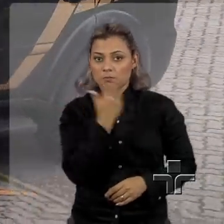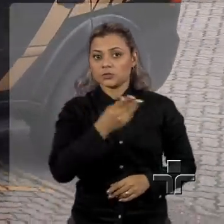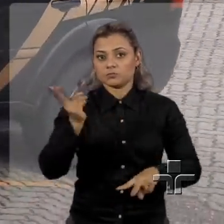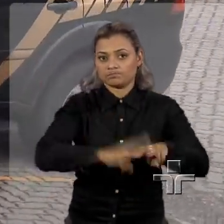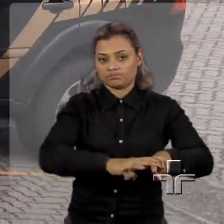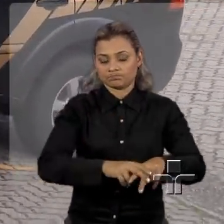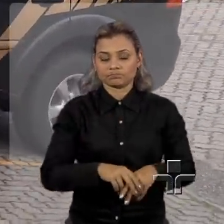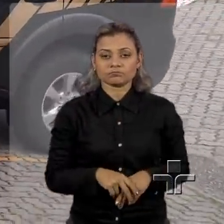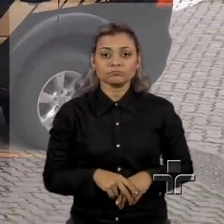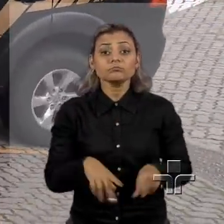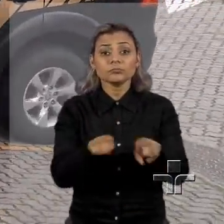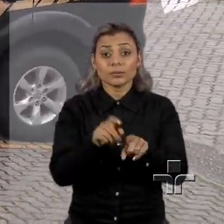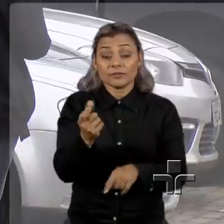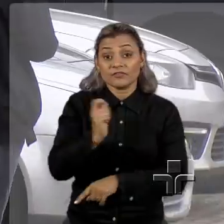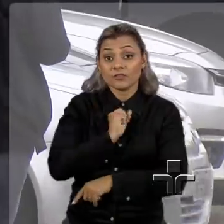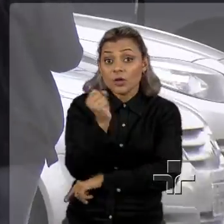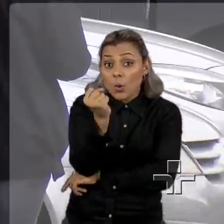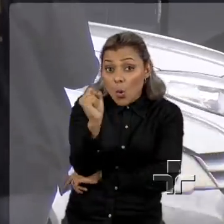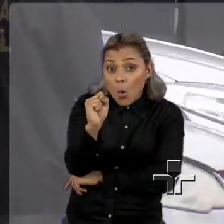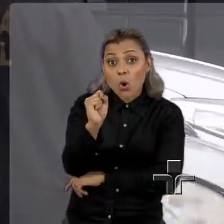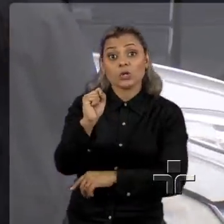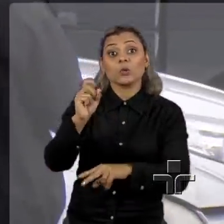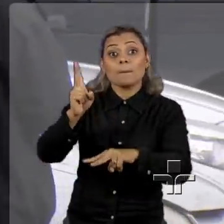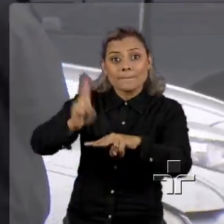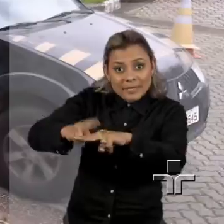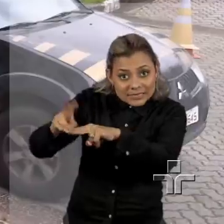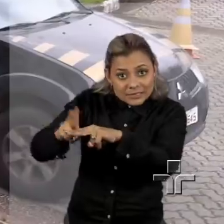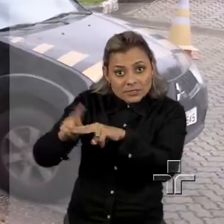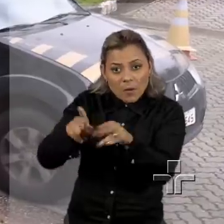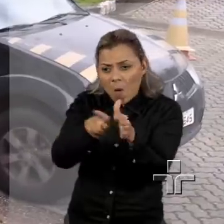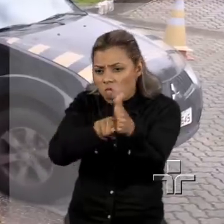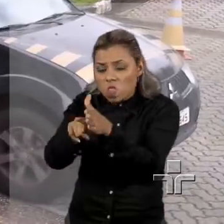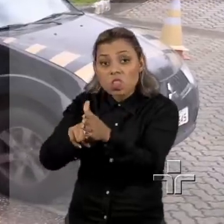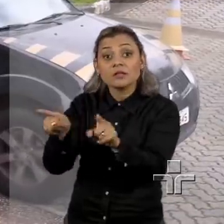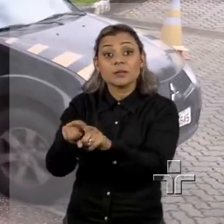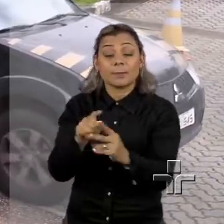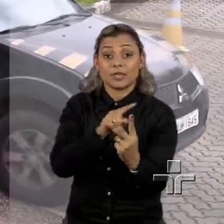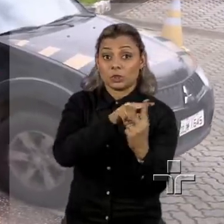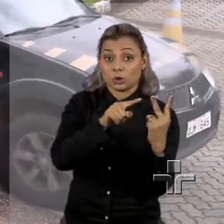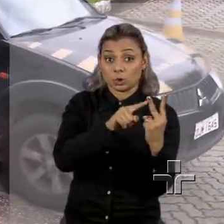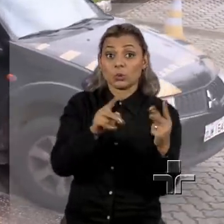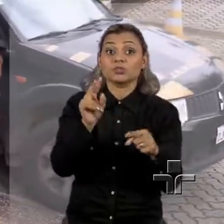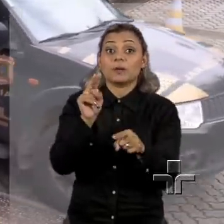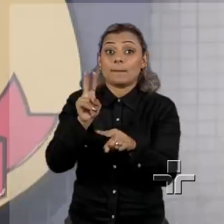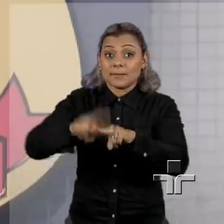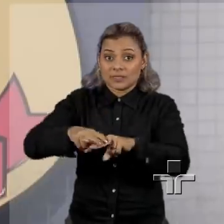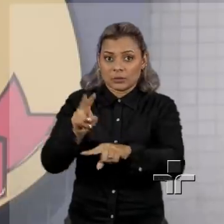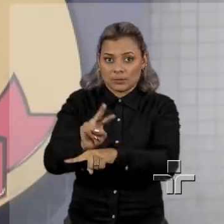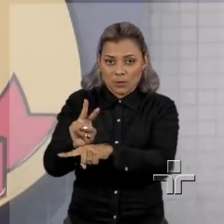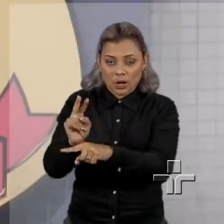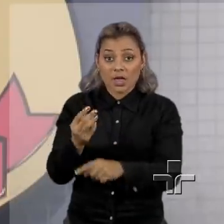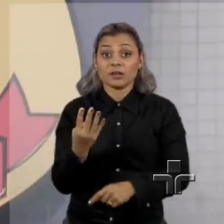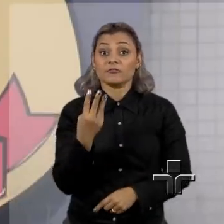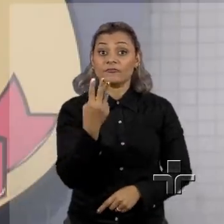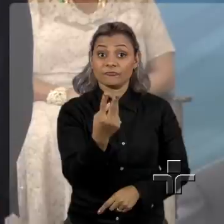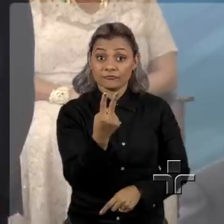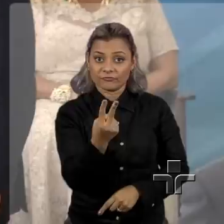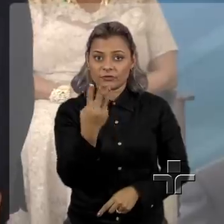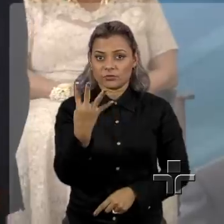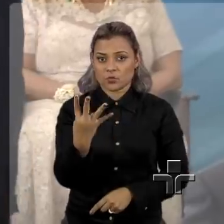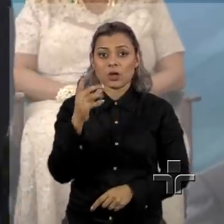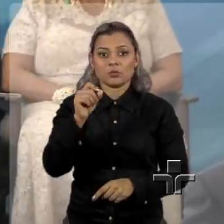foram expedidos 8 mandados de prisão preventiva, 2 de prisão temporária e 24 de busca e